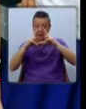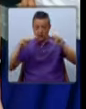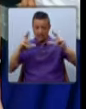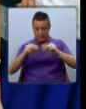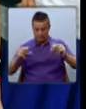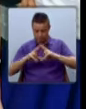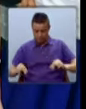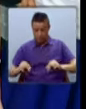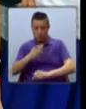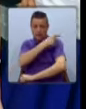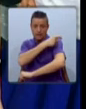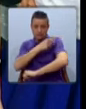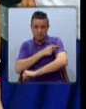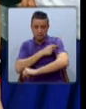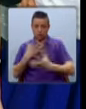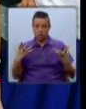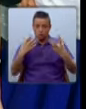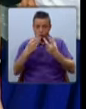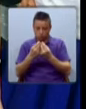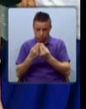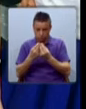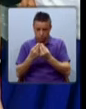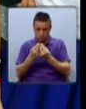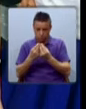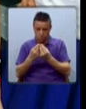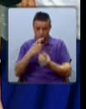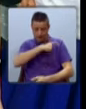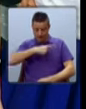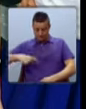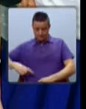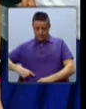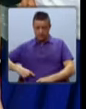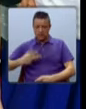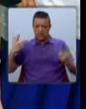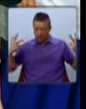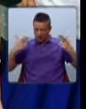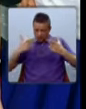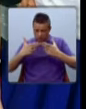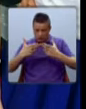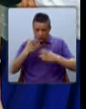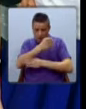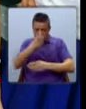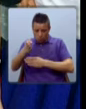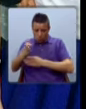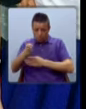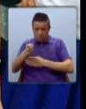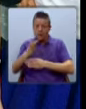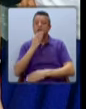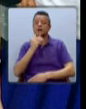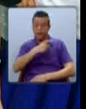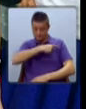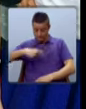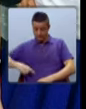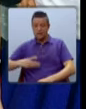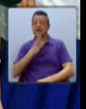dos dois países foram fotografadas juntas a miss Líbano foi alvo de muitas críticas e acusa agora a miss Israel de se